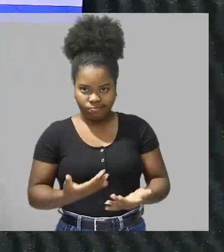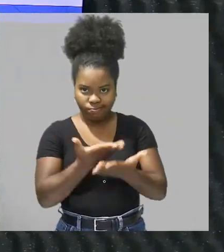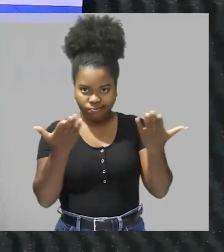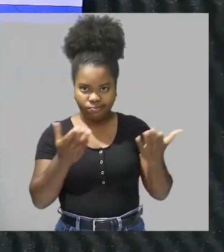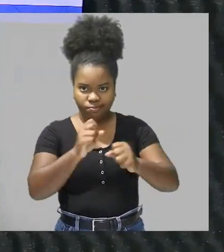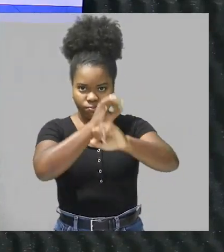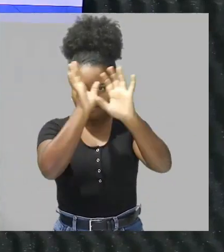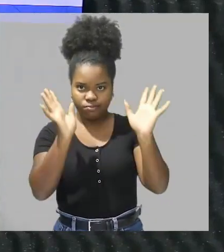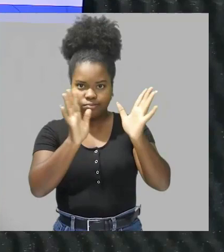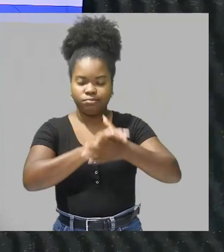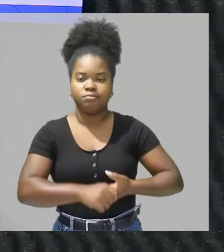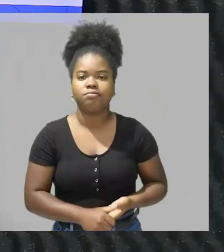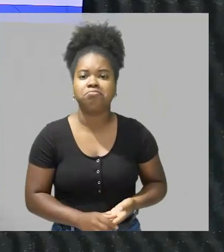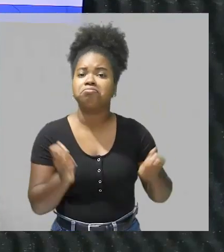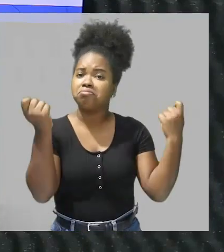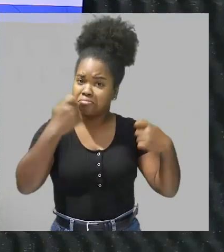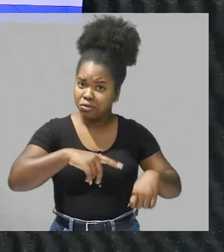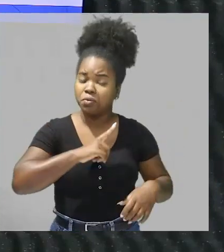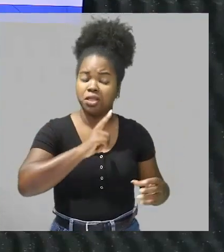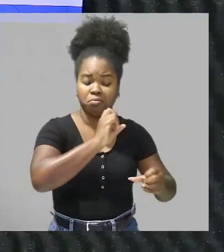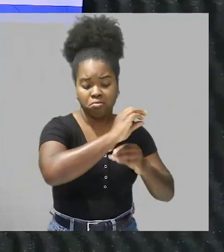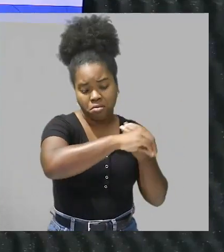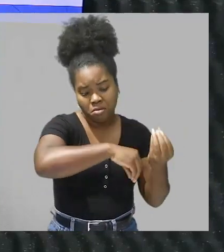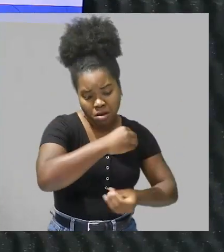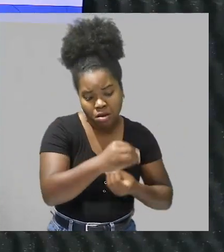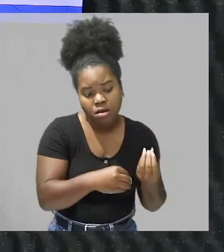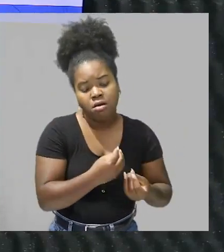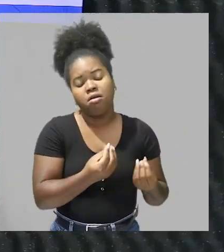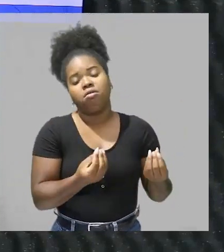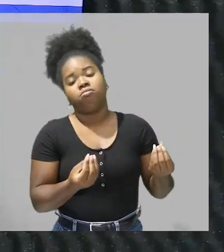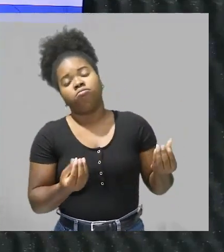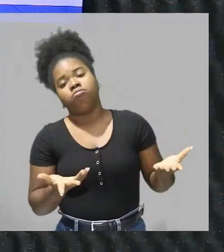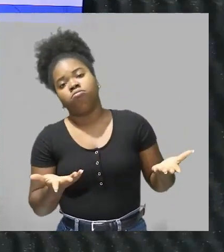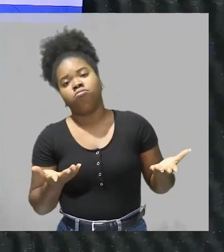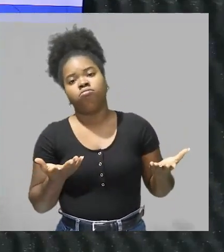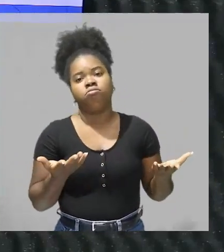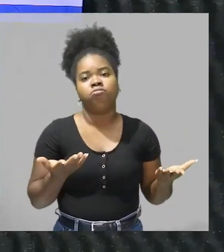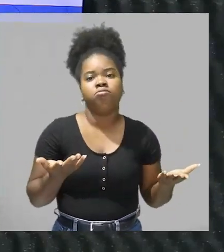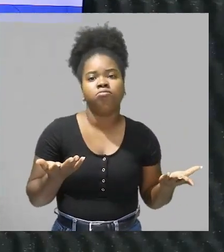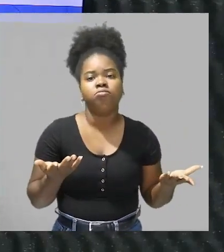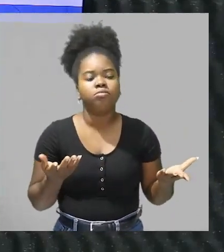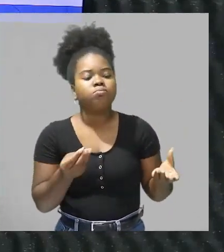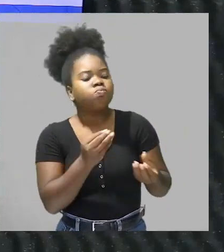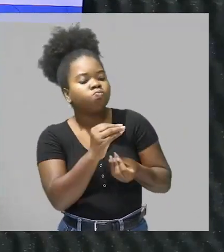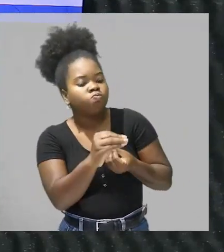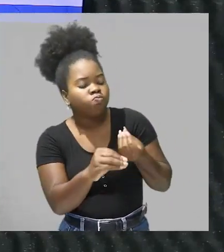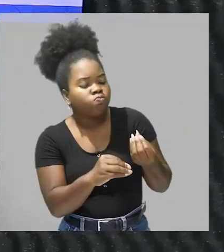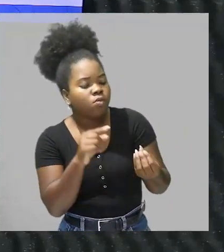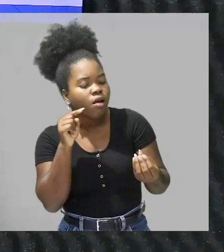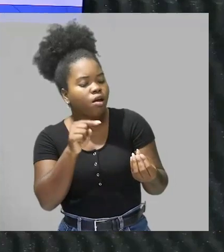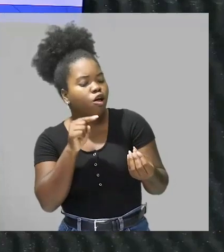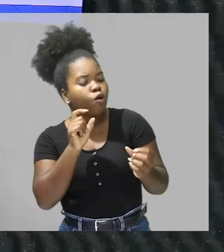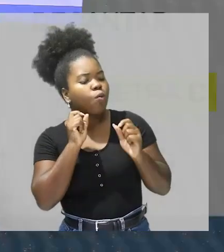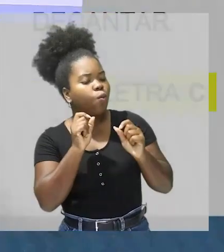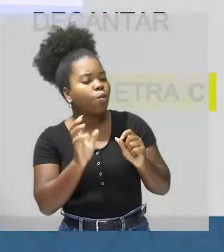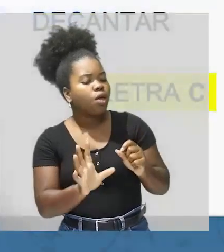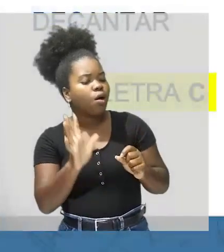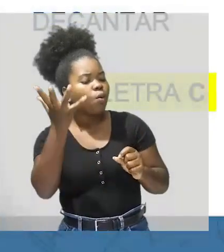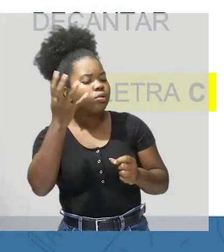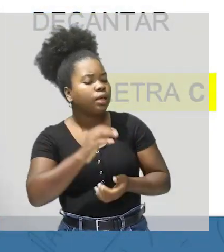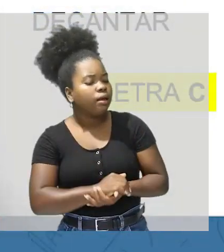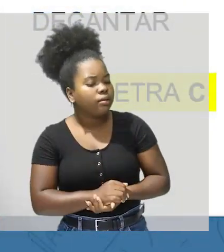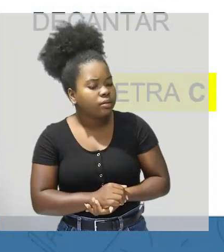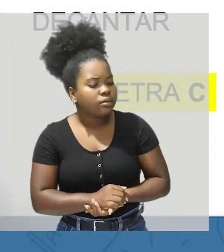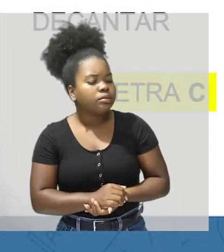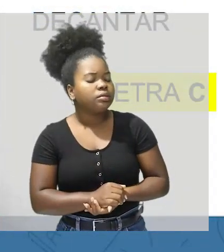ter eu posso ter uma mistura Ok E aí essa mistura é ela